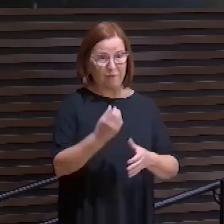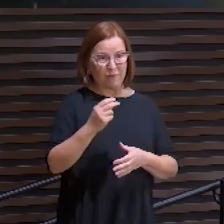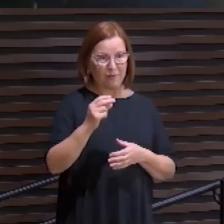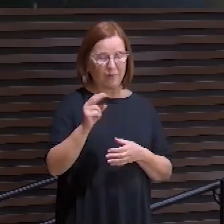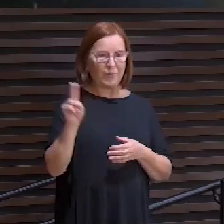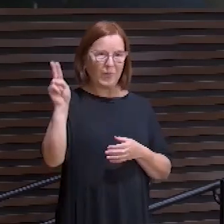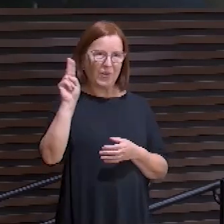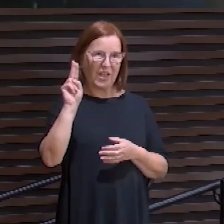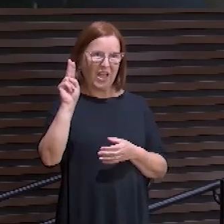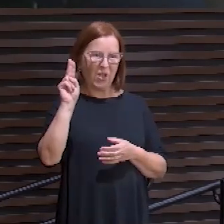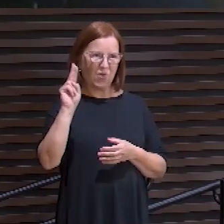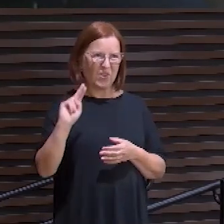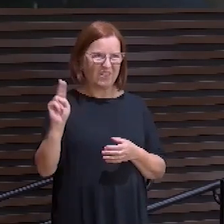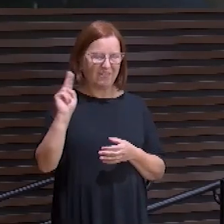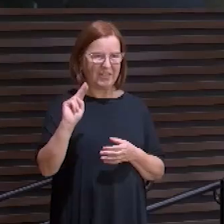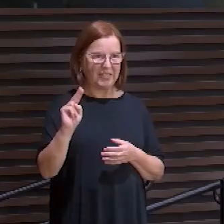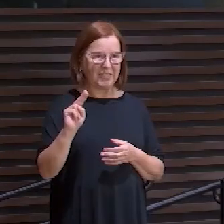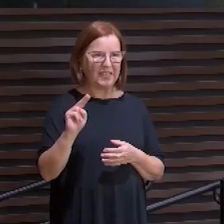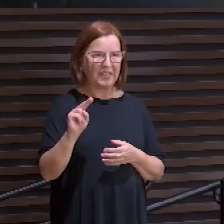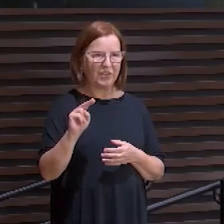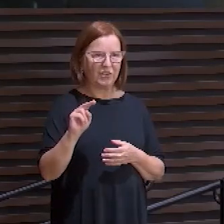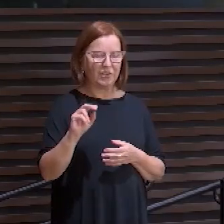Yale, nos Estados Unidos.